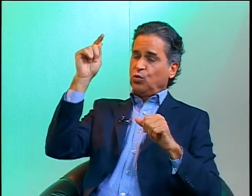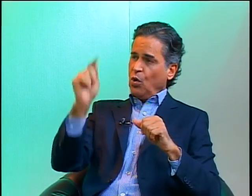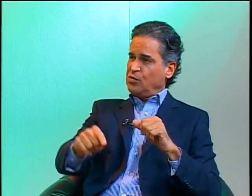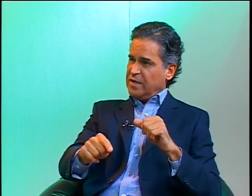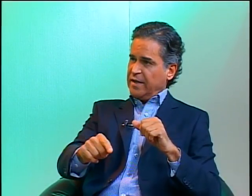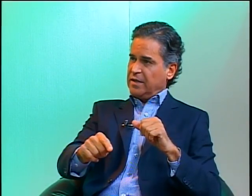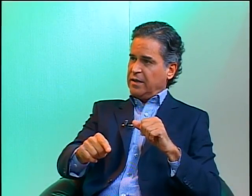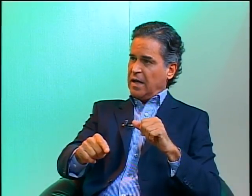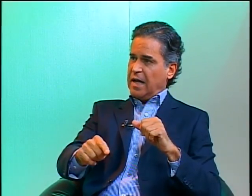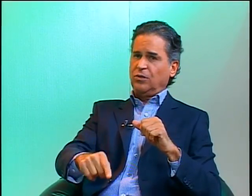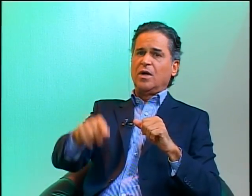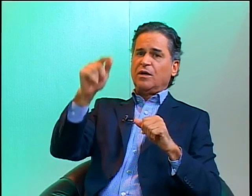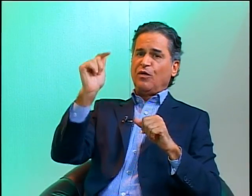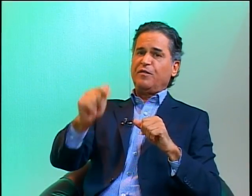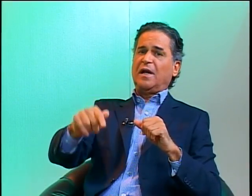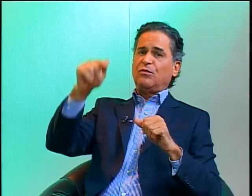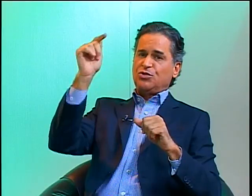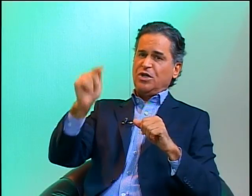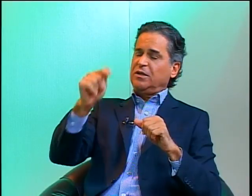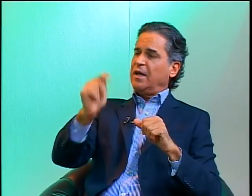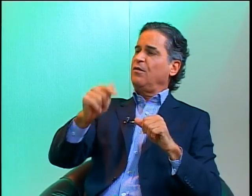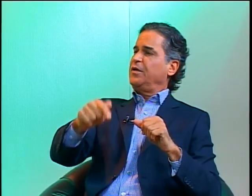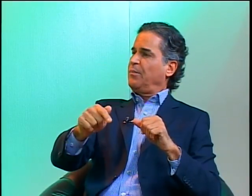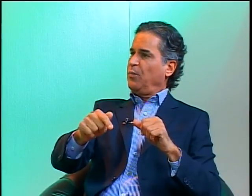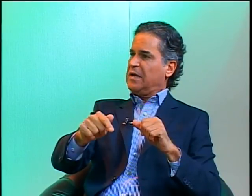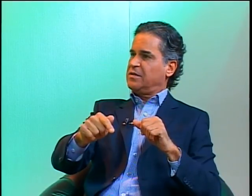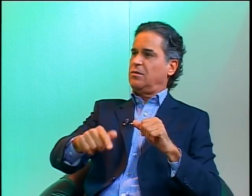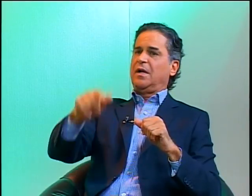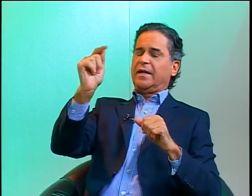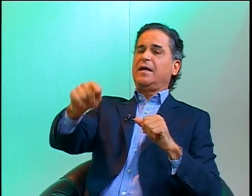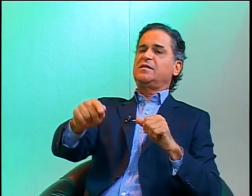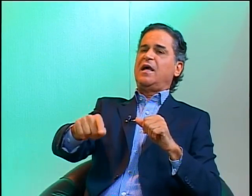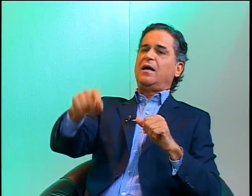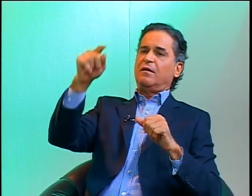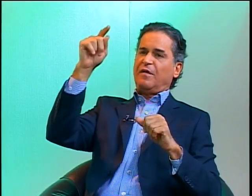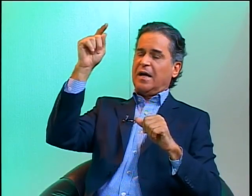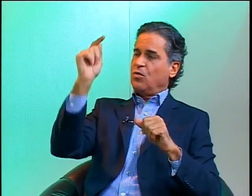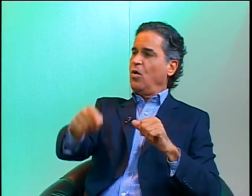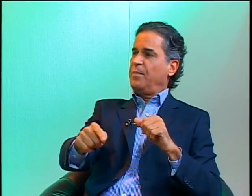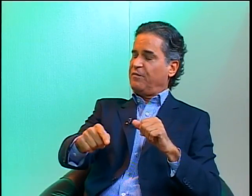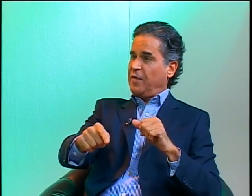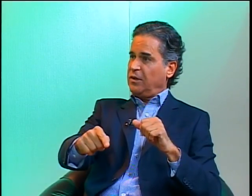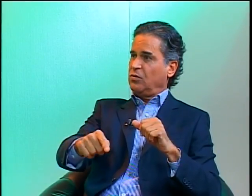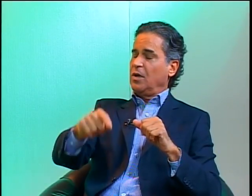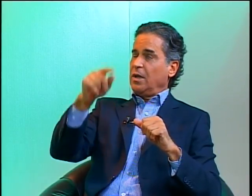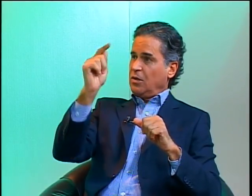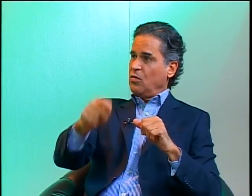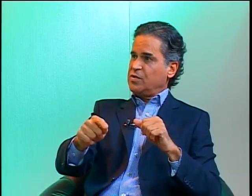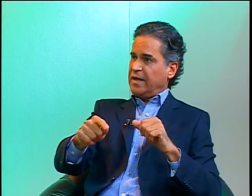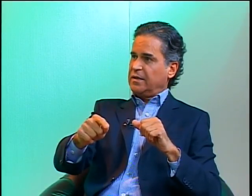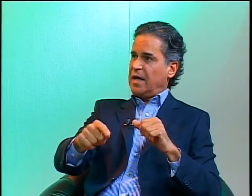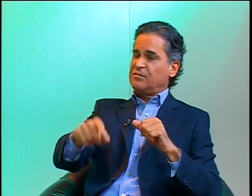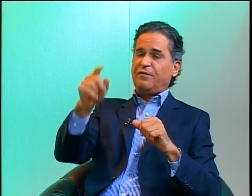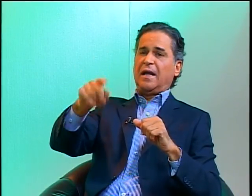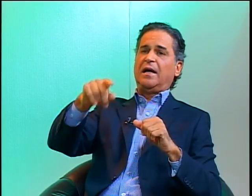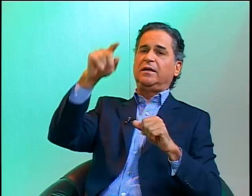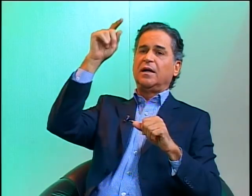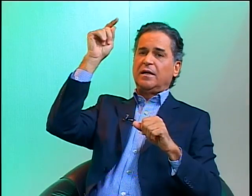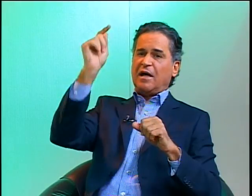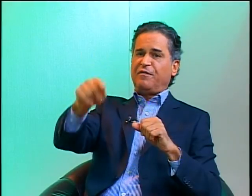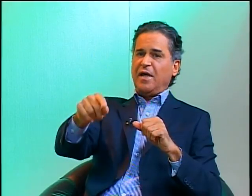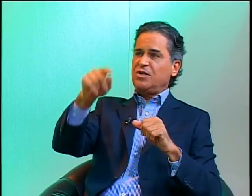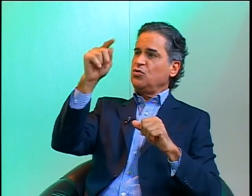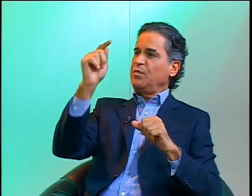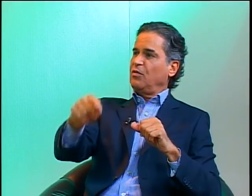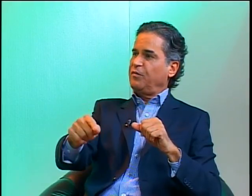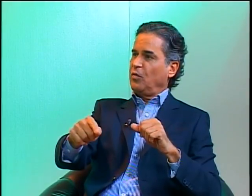com todo o secretariado e vou ficar lá o dia inteiro ouvindo a população. Quem quiser falar com o prefeito e com os secretários vai falar ali